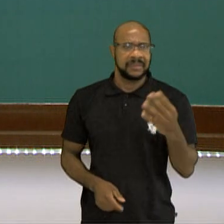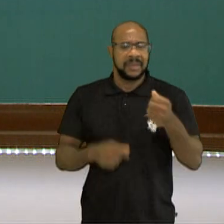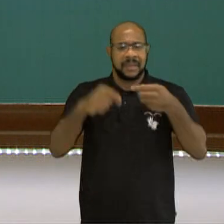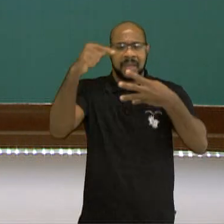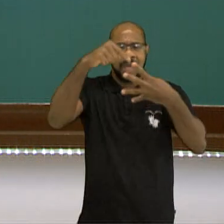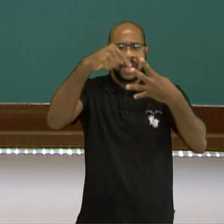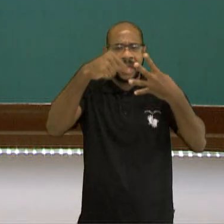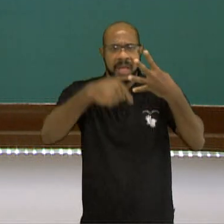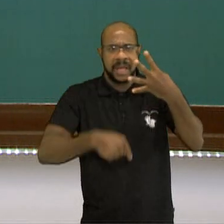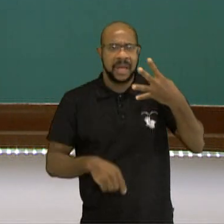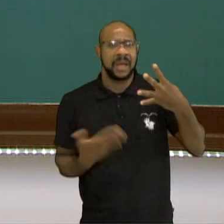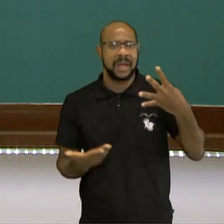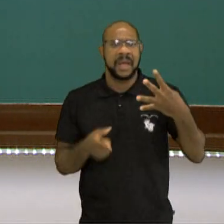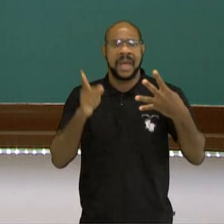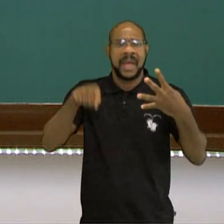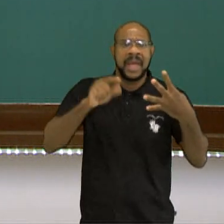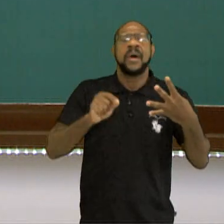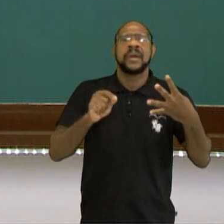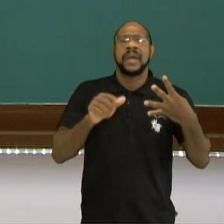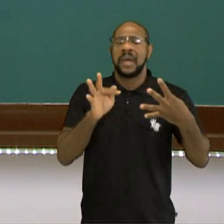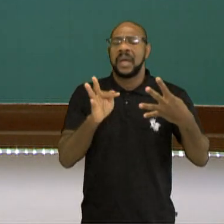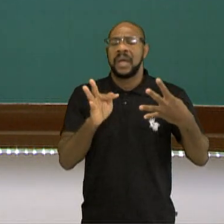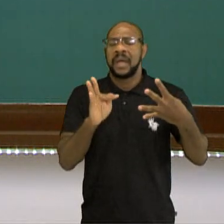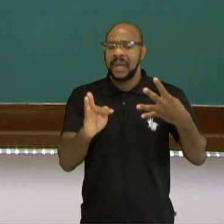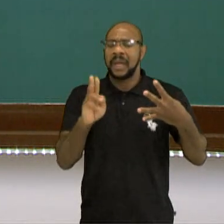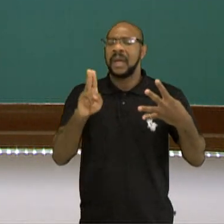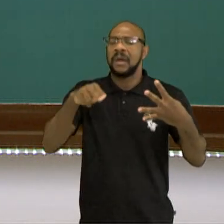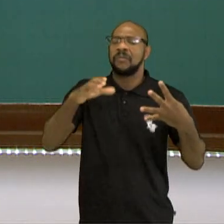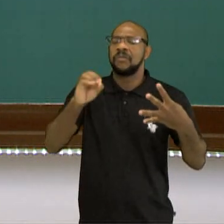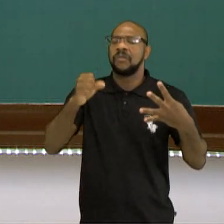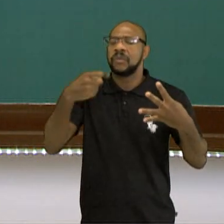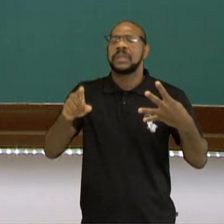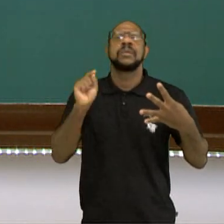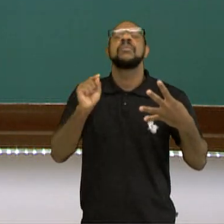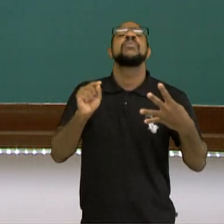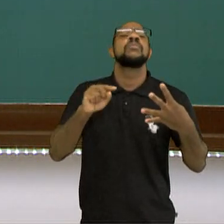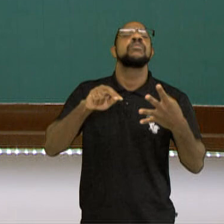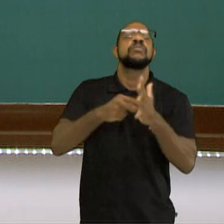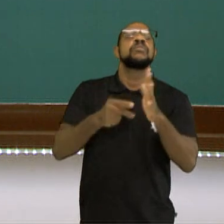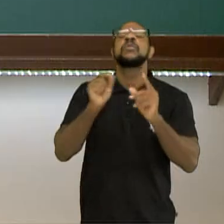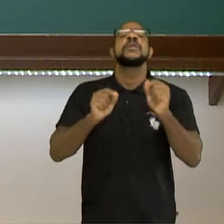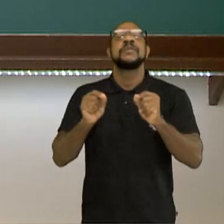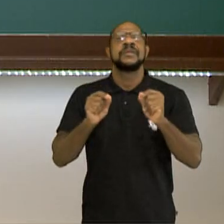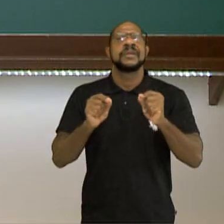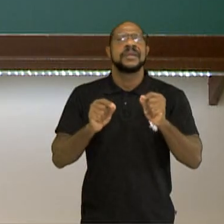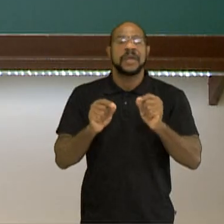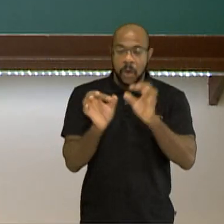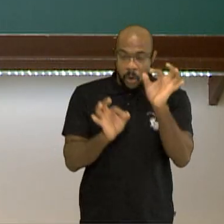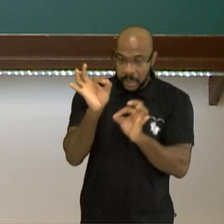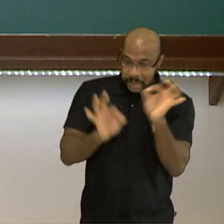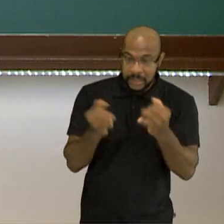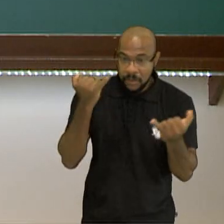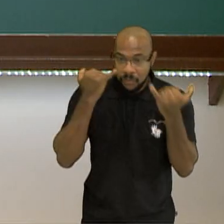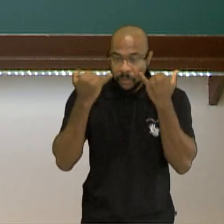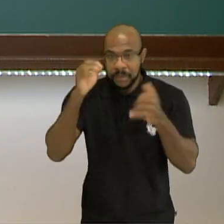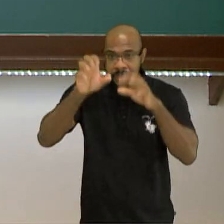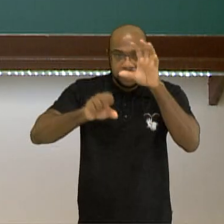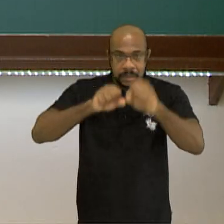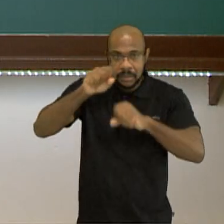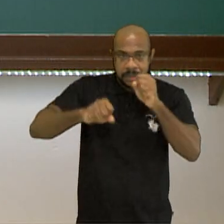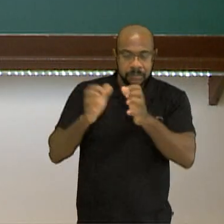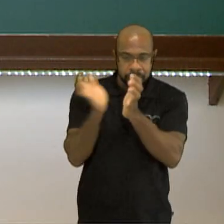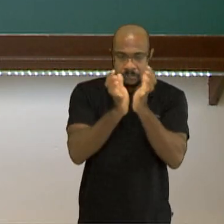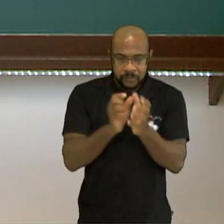terceira, letra D, todas, ou letra E, nenhuma. Organize essas informações na forma de um